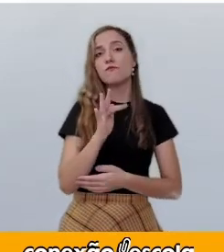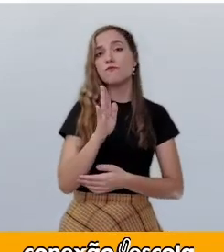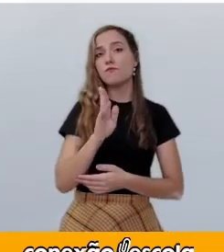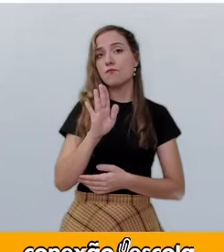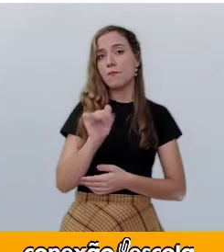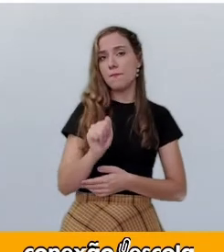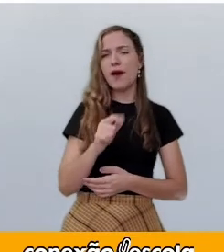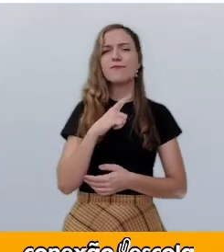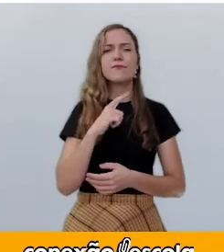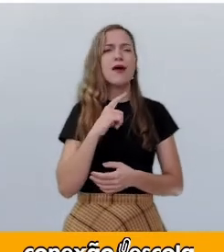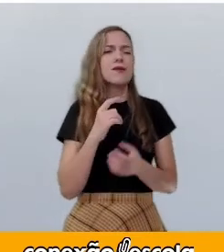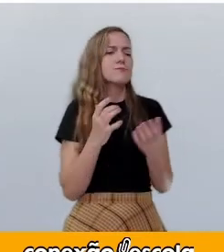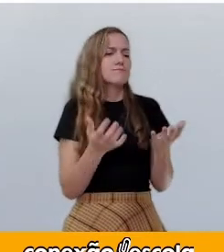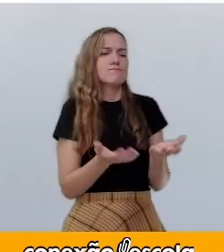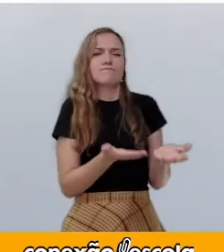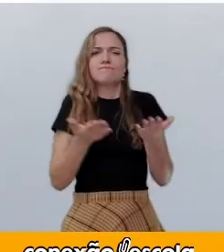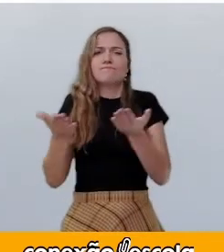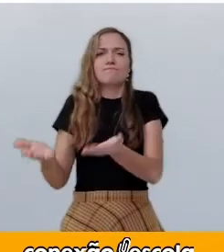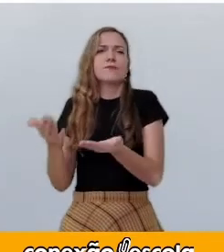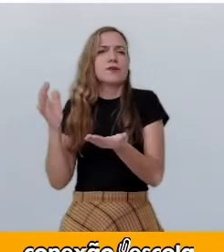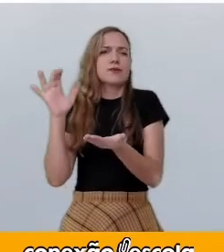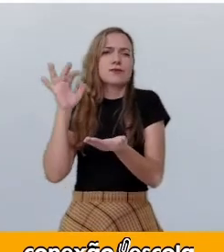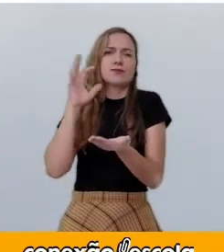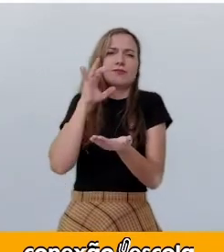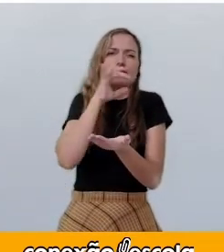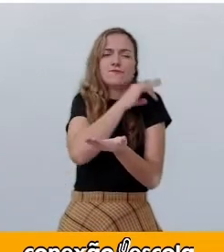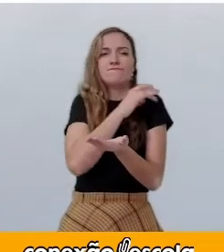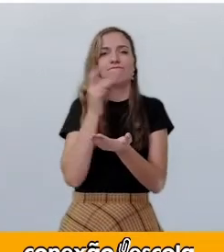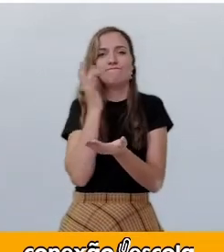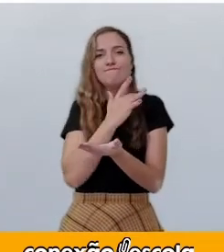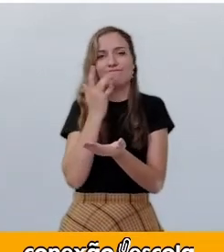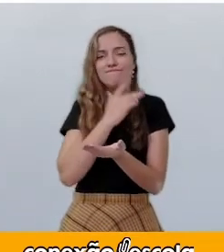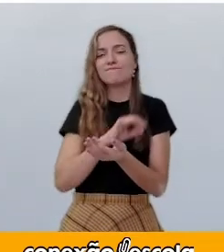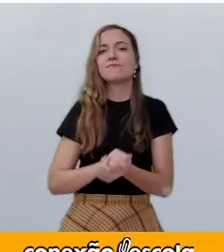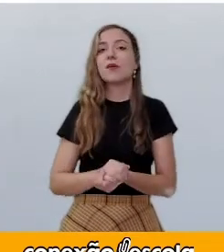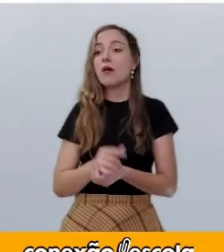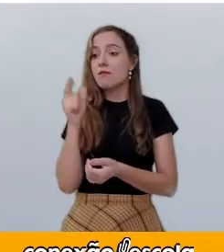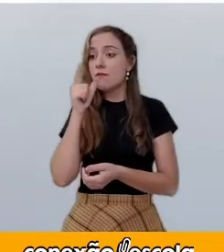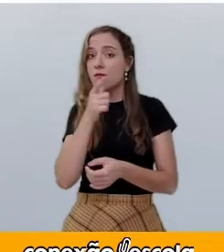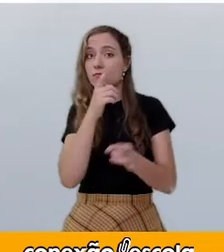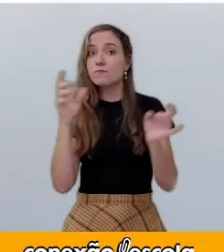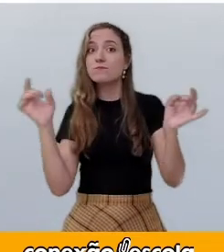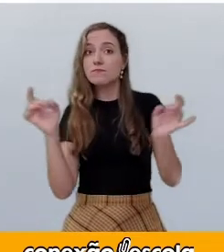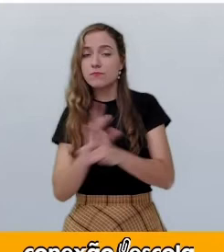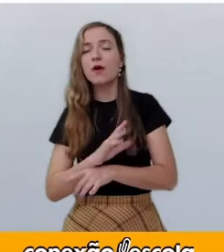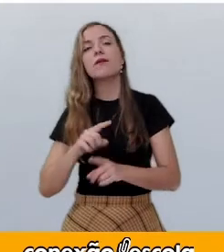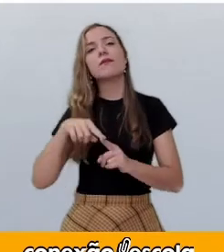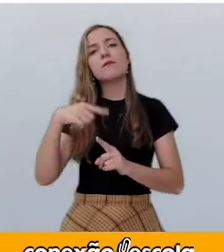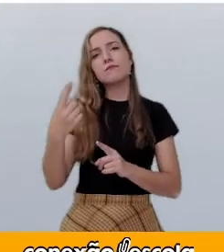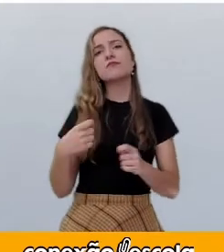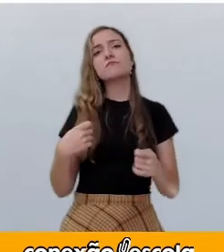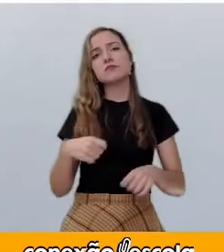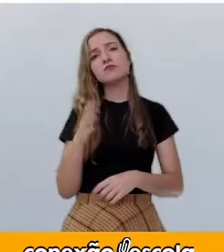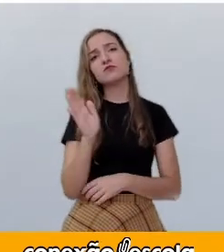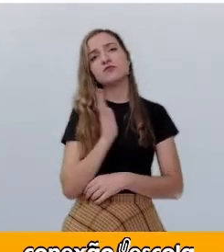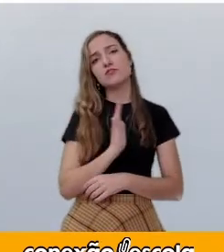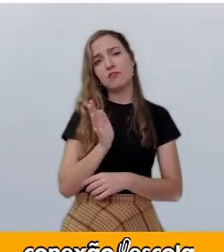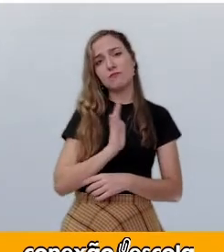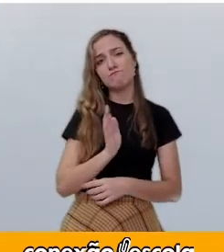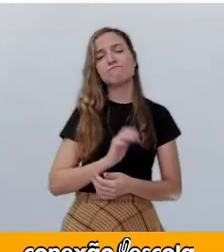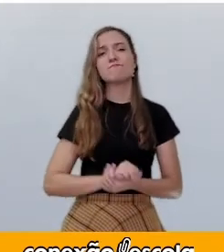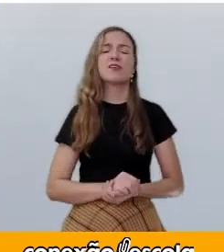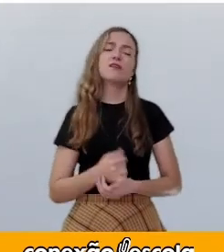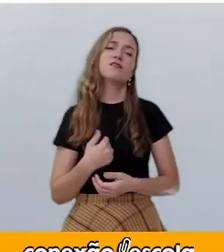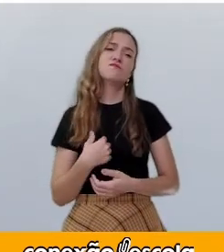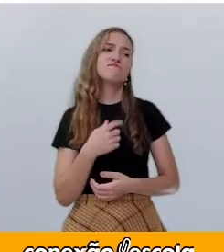saía quentinho do Forno depois do café era Chegada a Hora da despedida